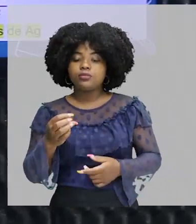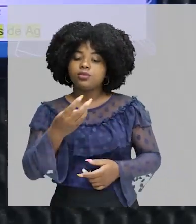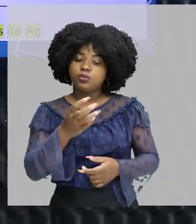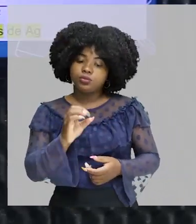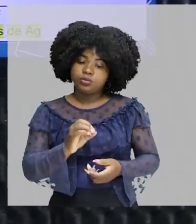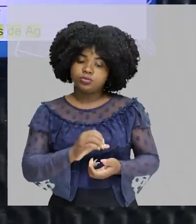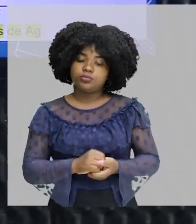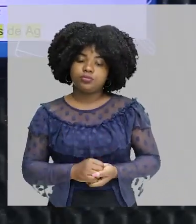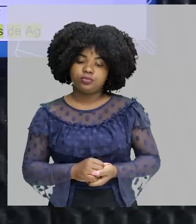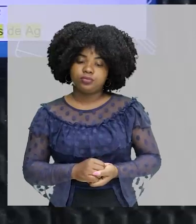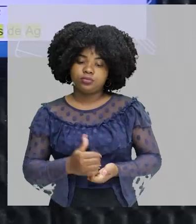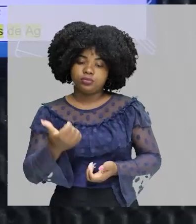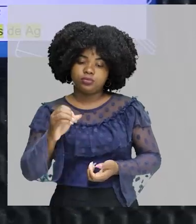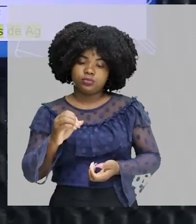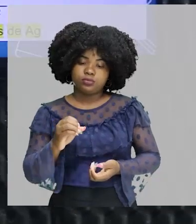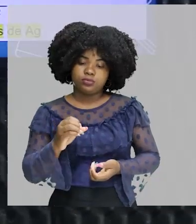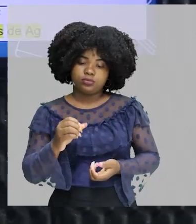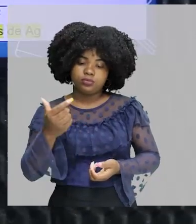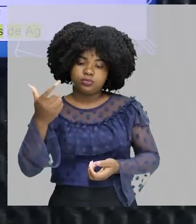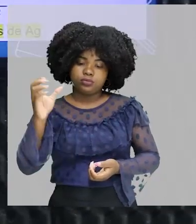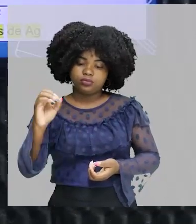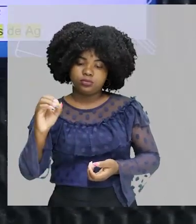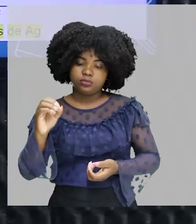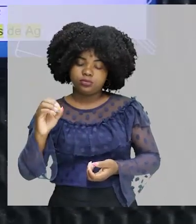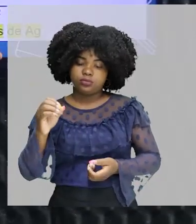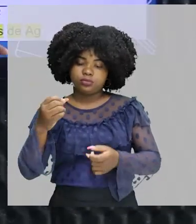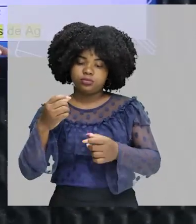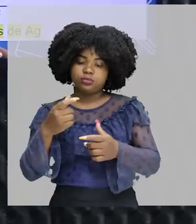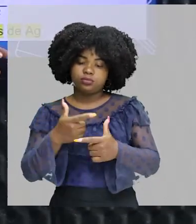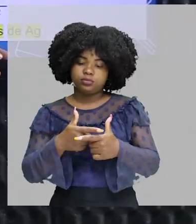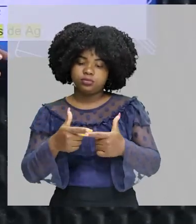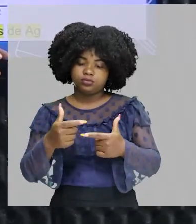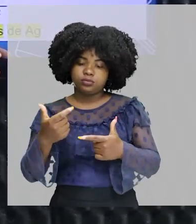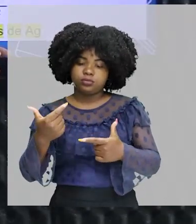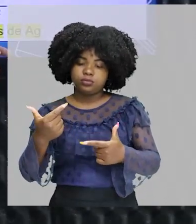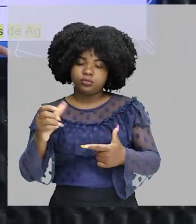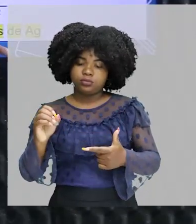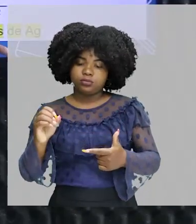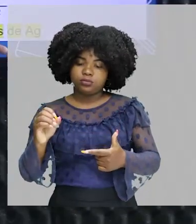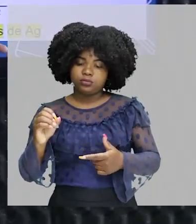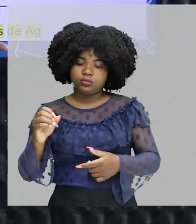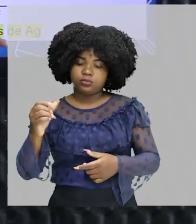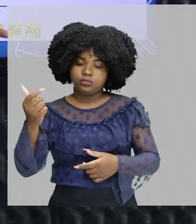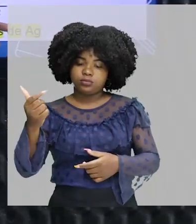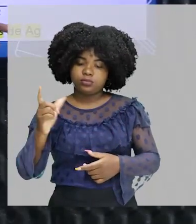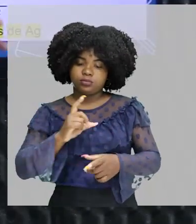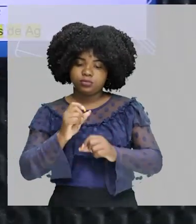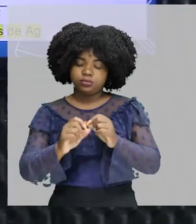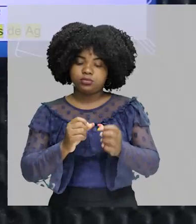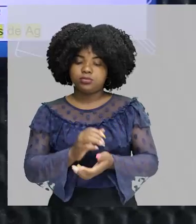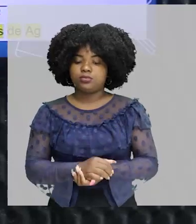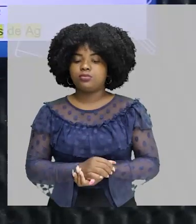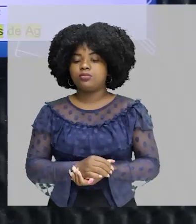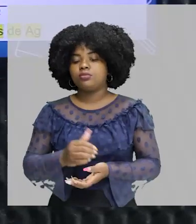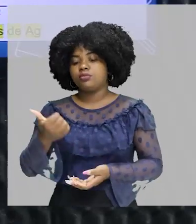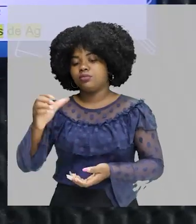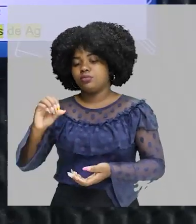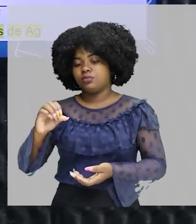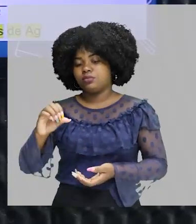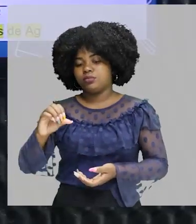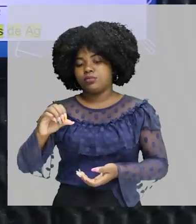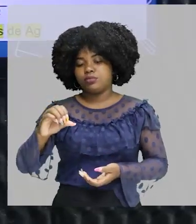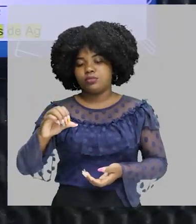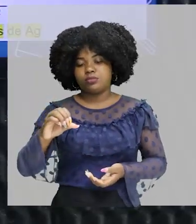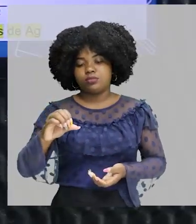30. 10 elevado a 20, dividido por 10 ao quadrado, vai dar o quê? 10 elevado a